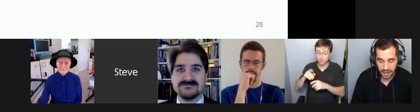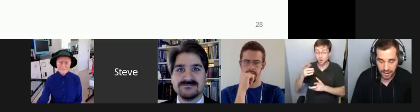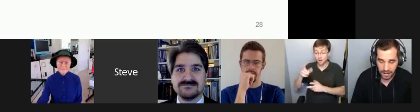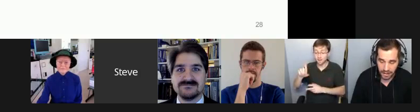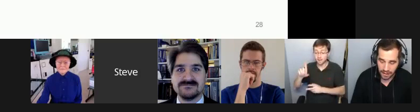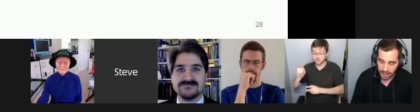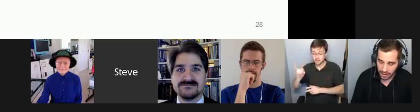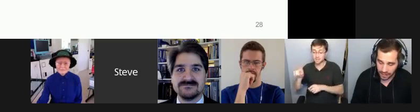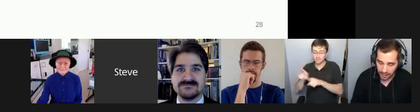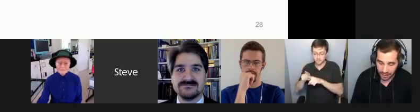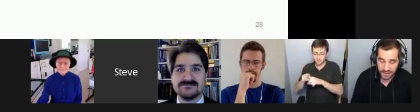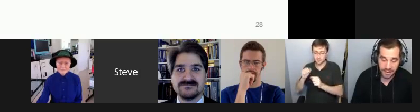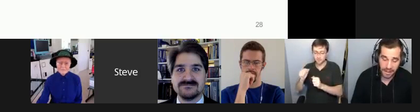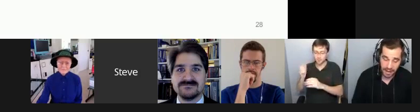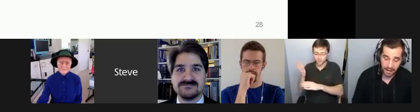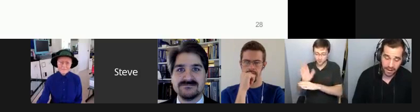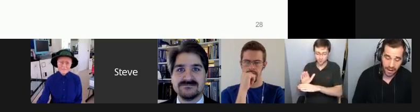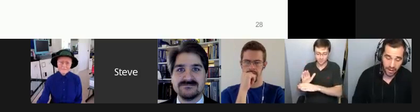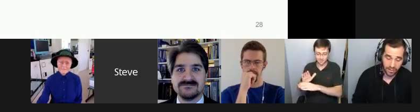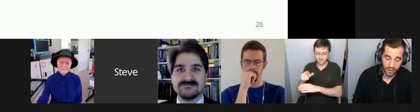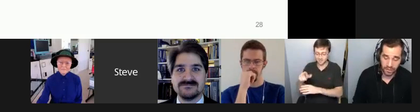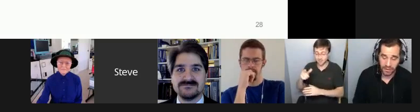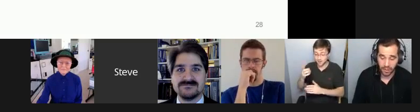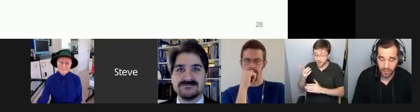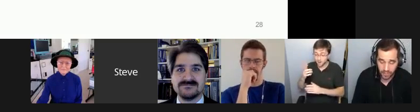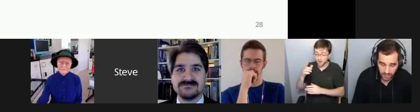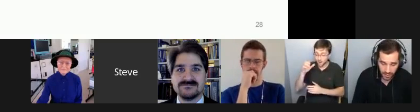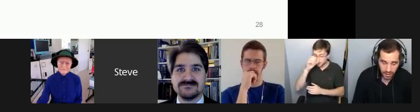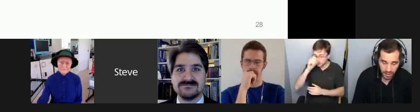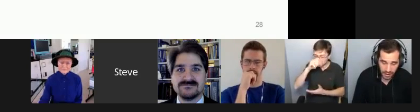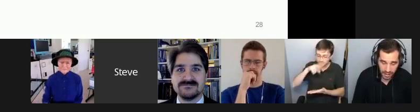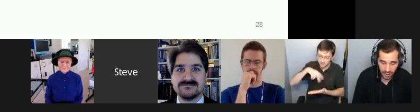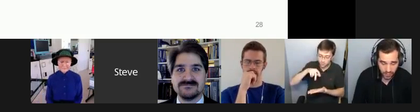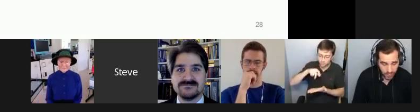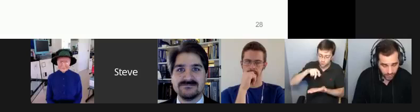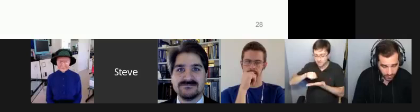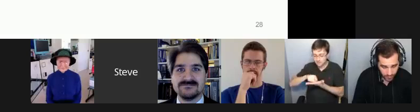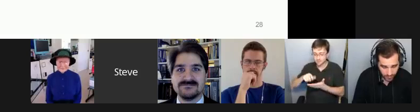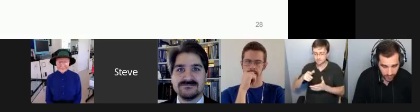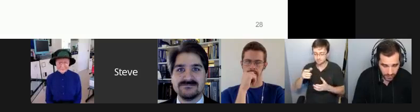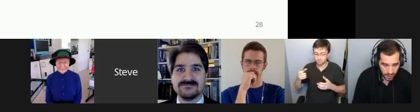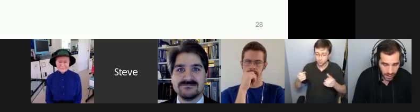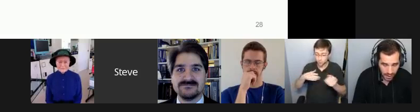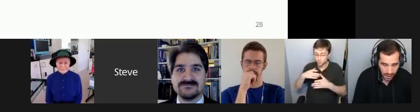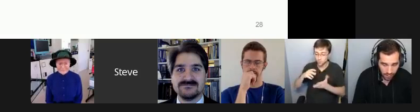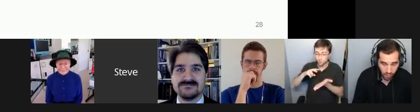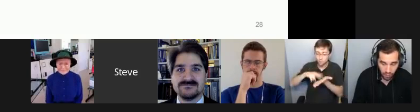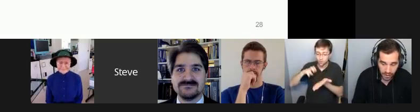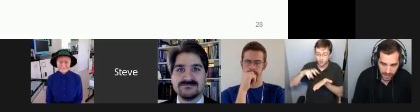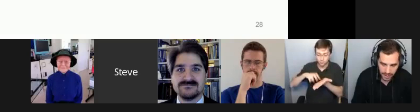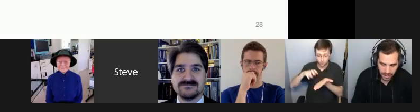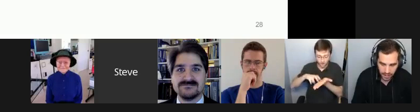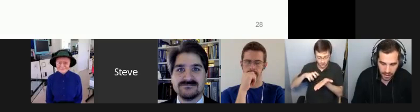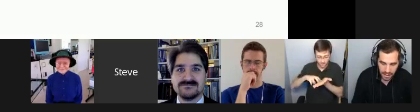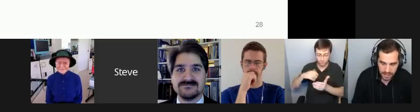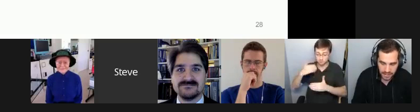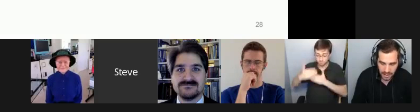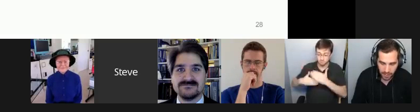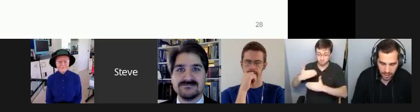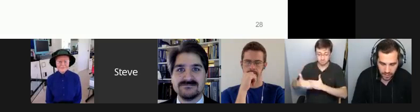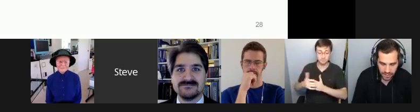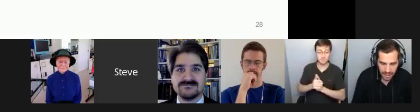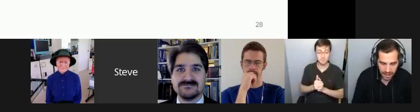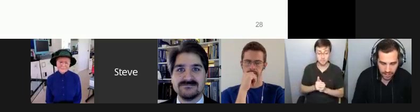sinais e ensinar aos nossos alunos, né, aos surdos, a como ler